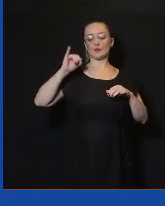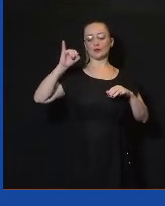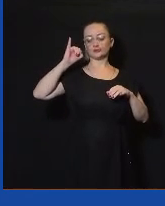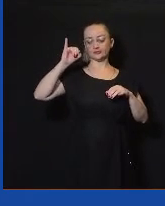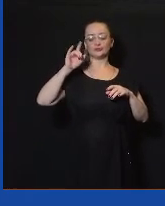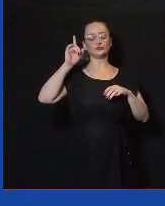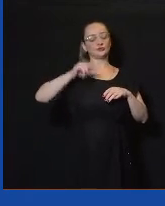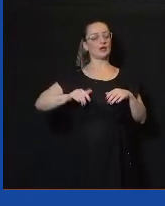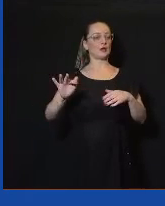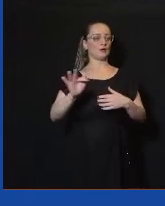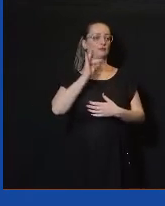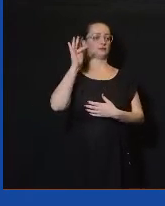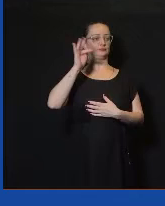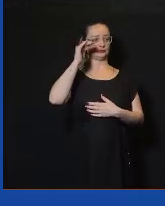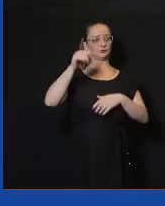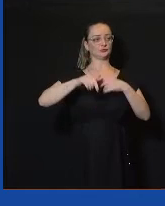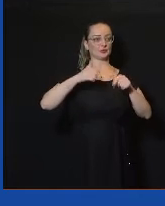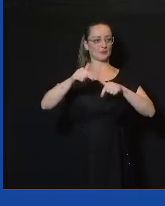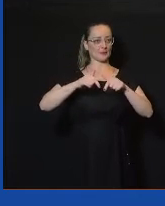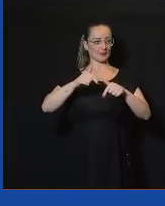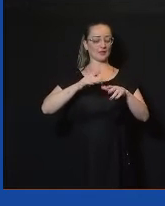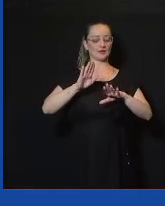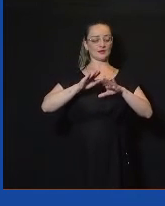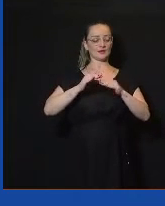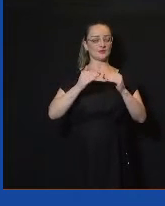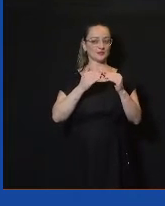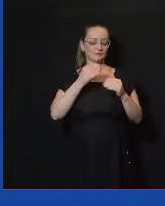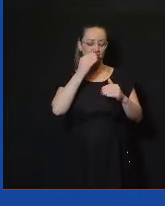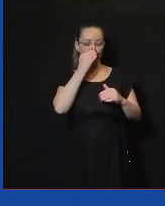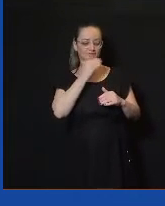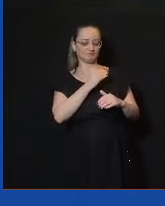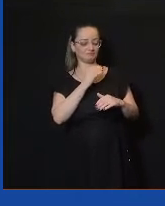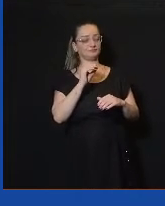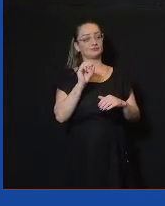o trabalho, que mesmo às vezes criminalizado, ou mesmo